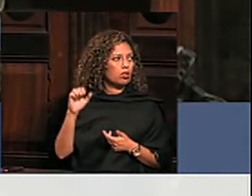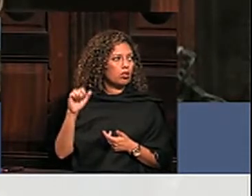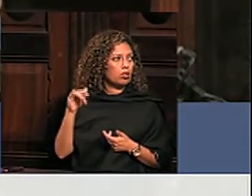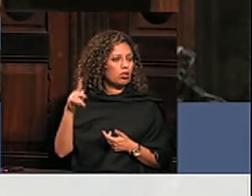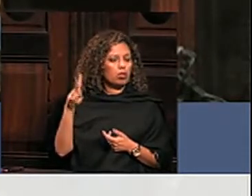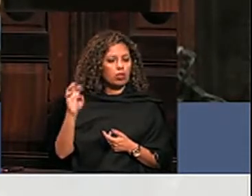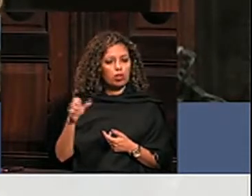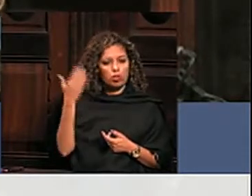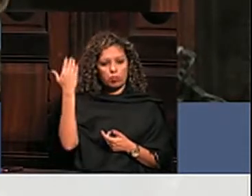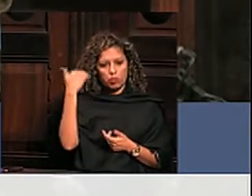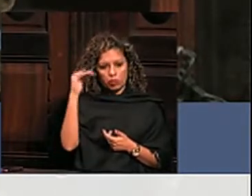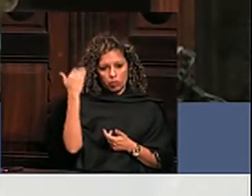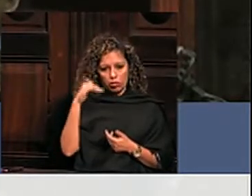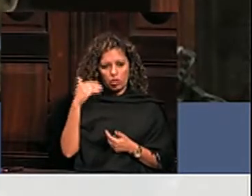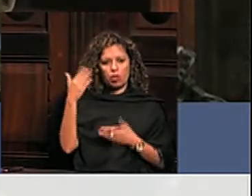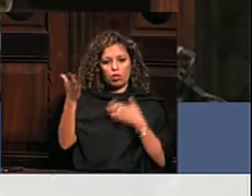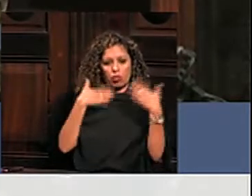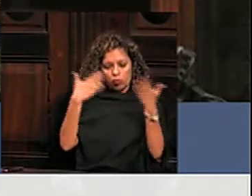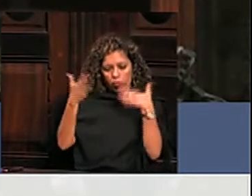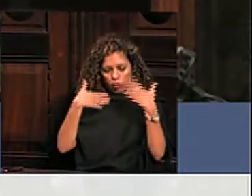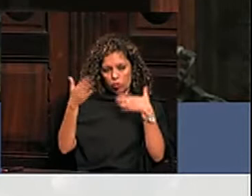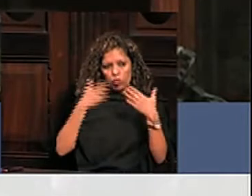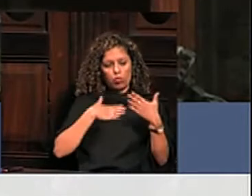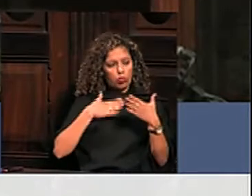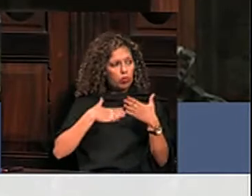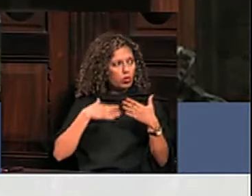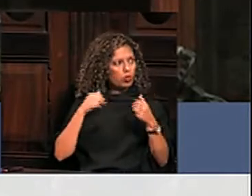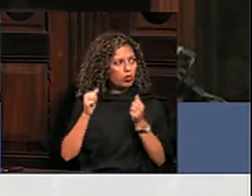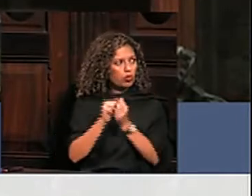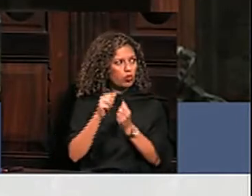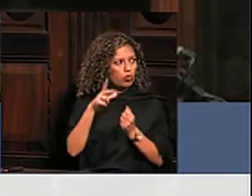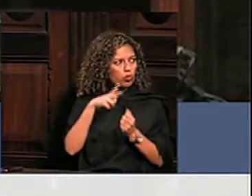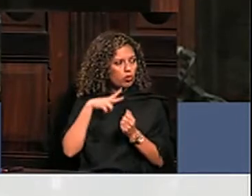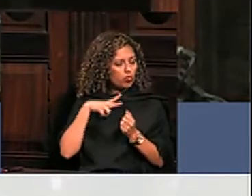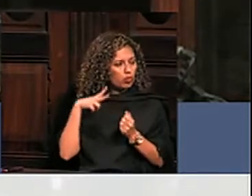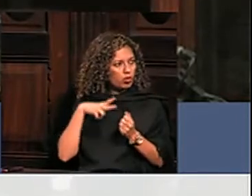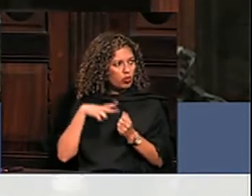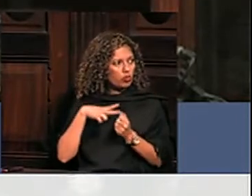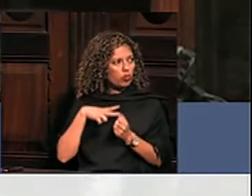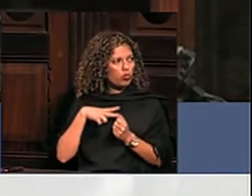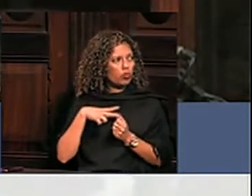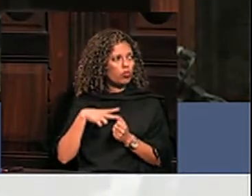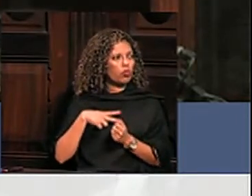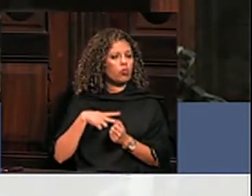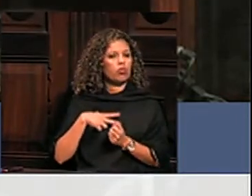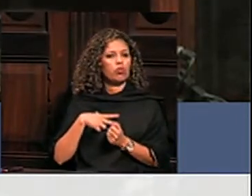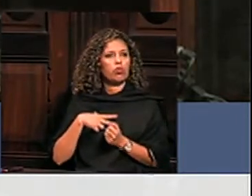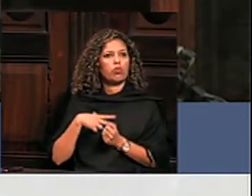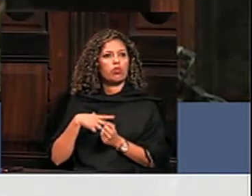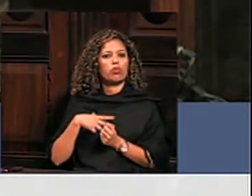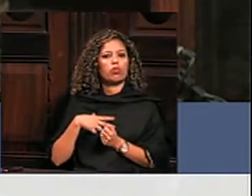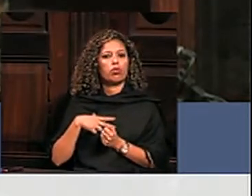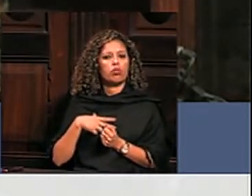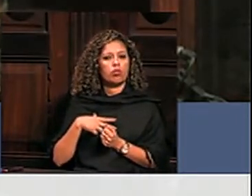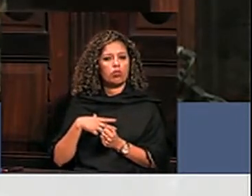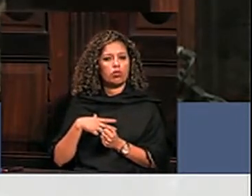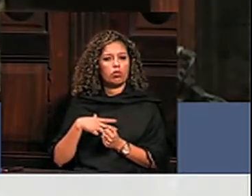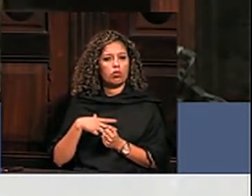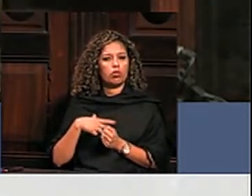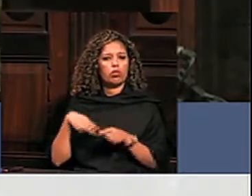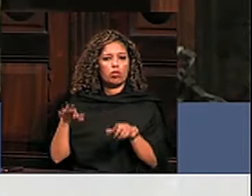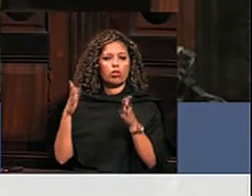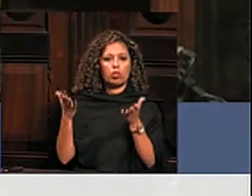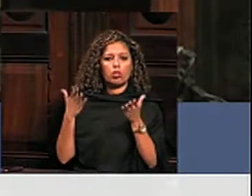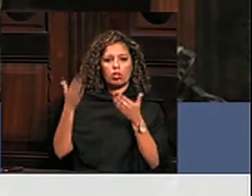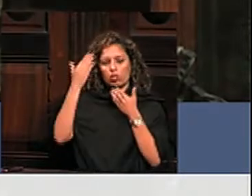entendeu, conversou com o líder e agora conversou comigo aqui, que é possível. Então, quero agradecer ao